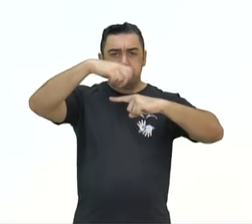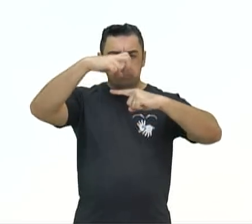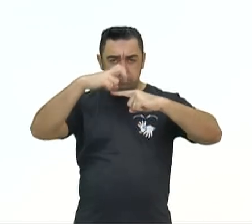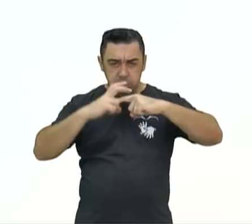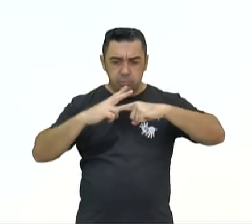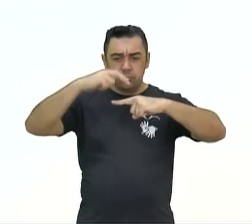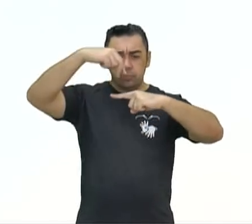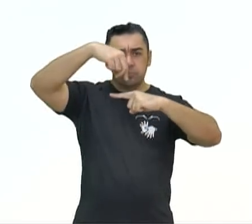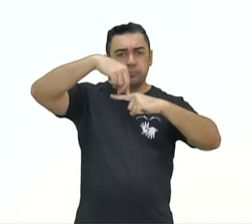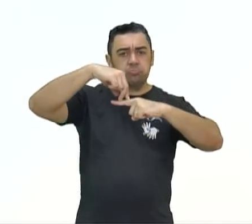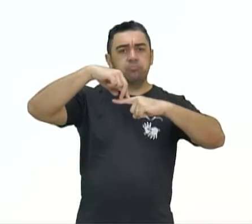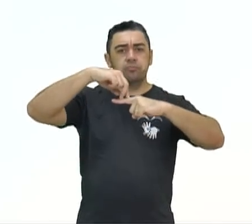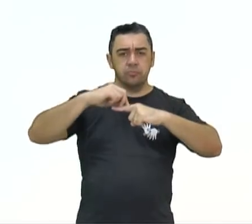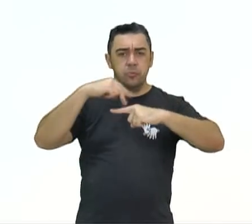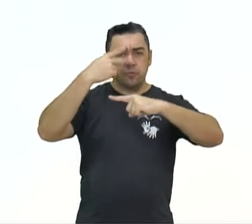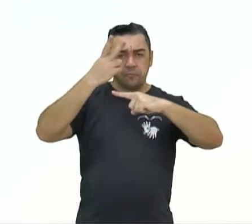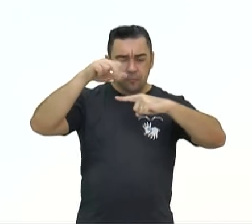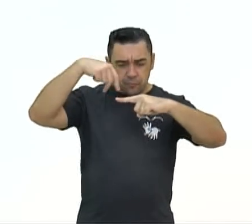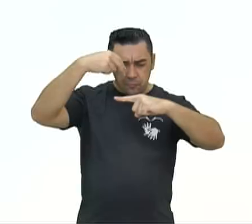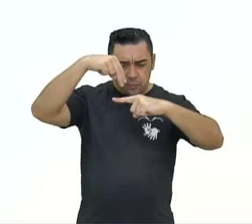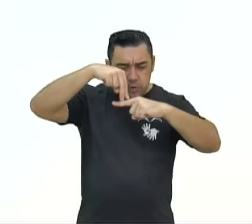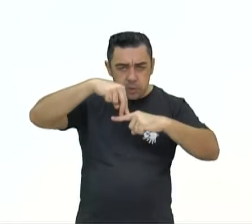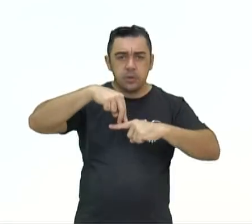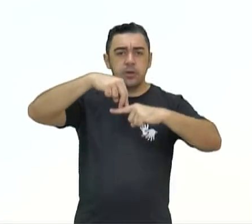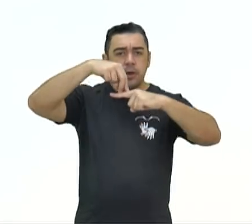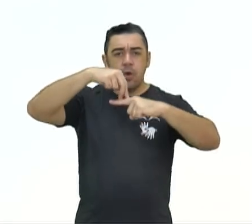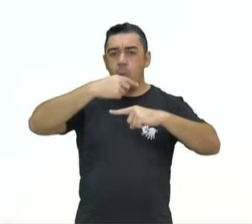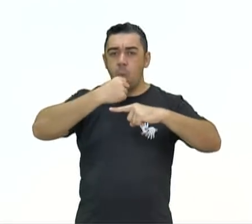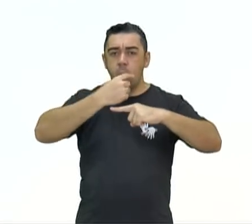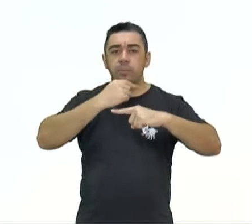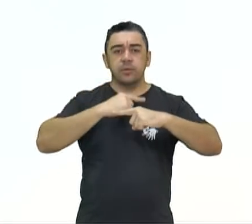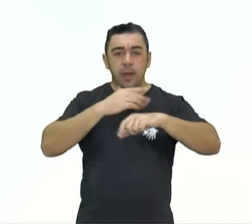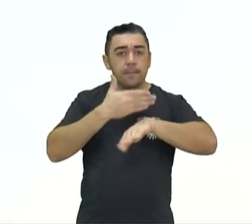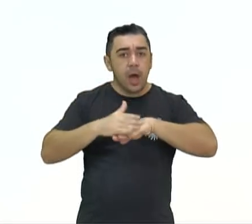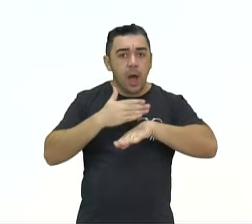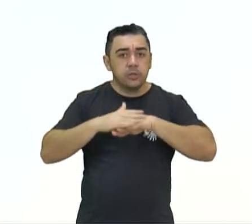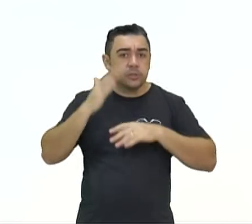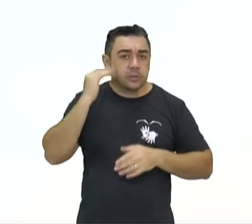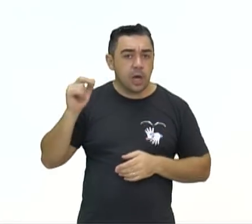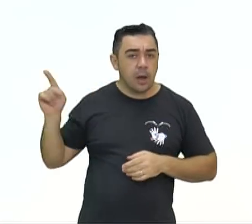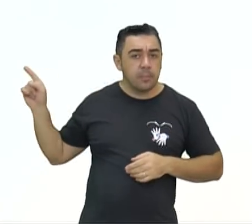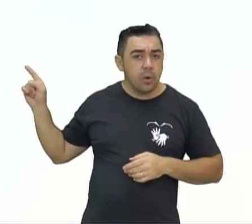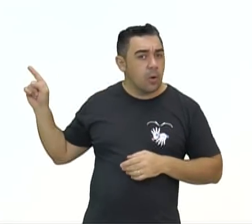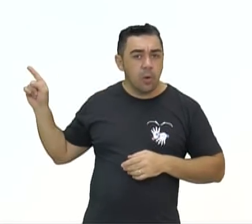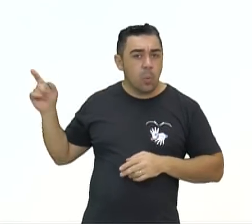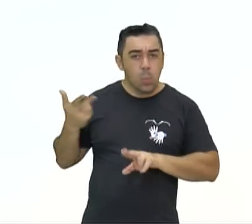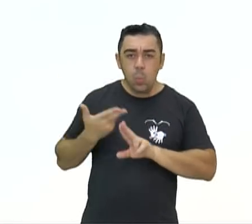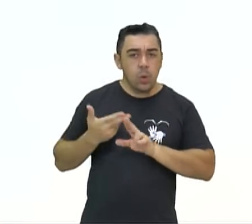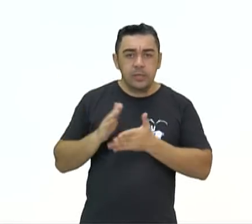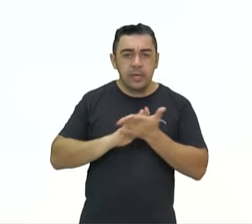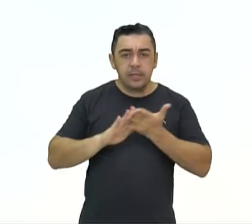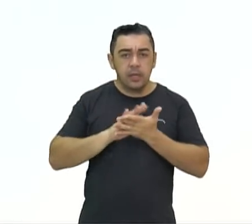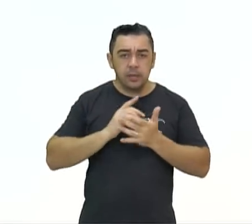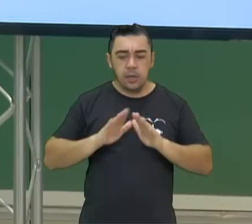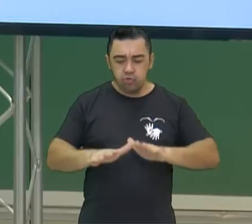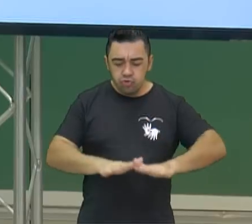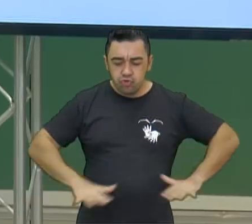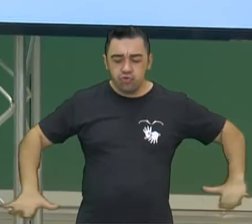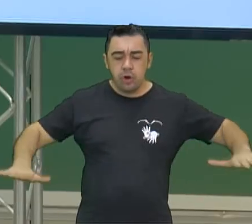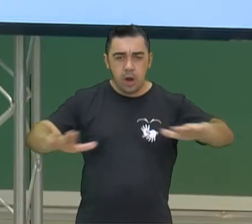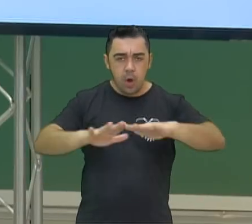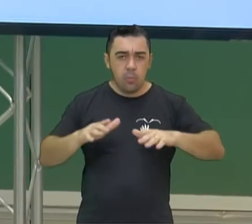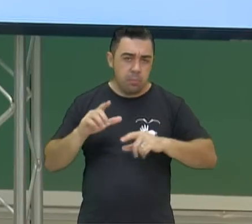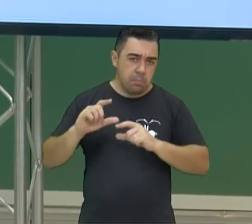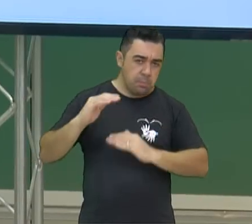ele faz no slackline. Ele tem uma grande prática, porque ele está fazendo sem segurança, aqui é um piso de cimento,